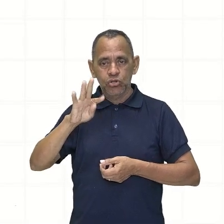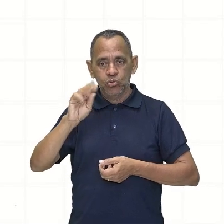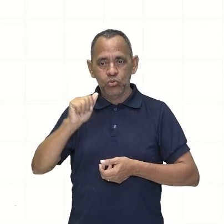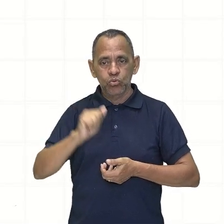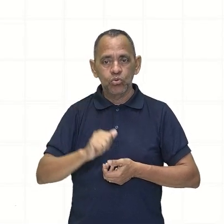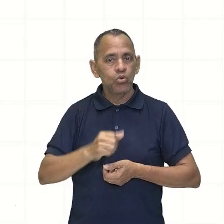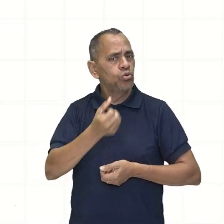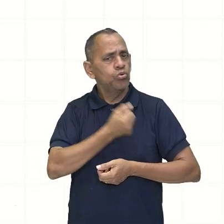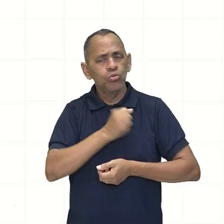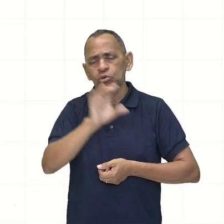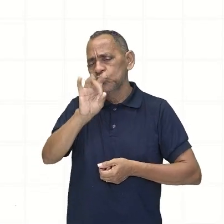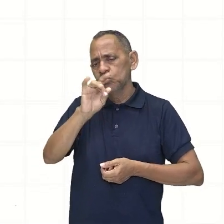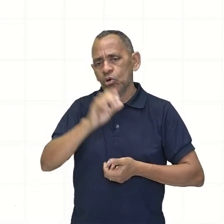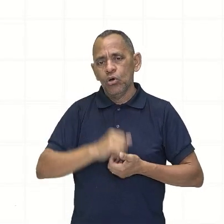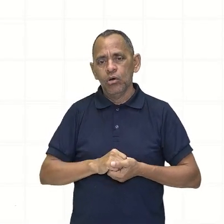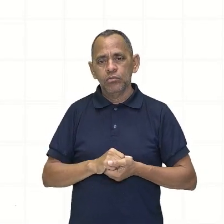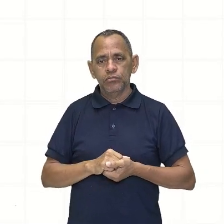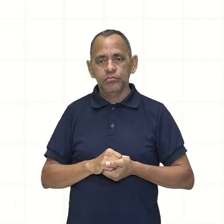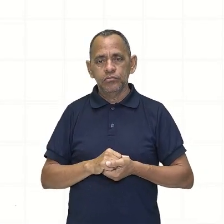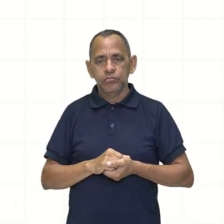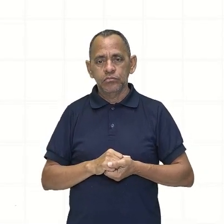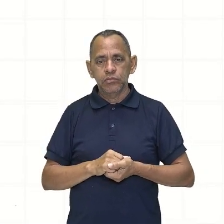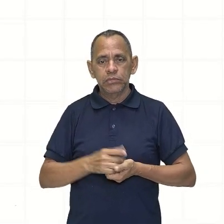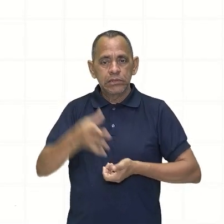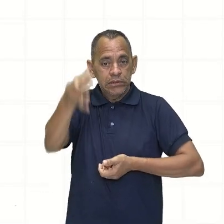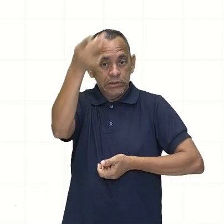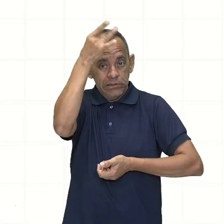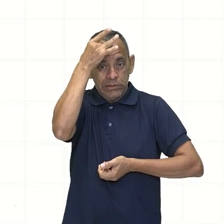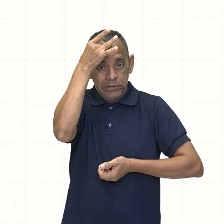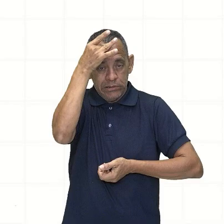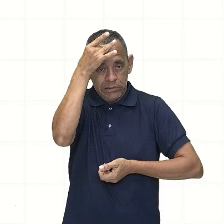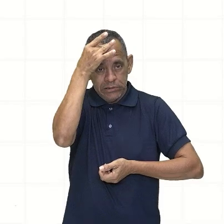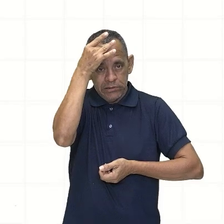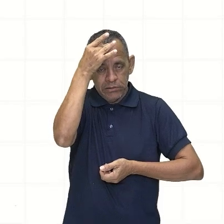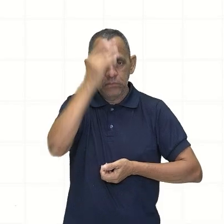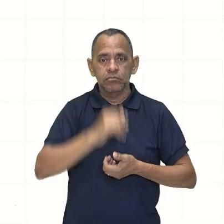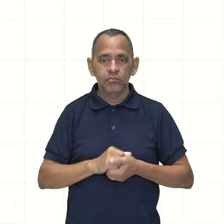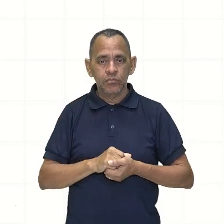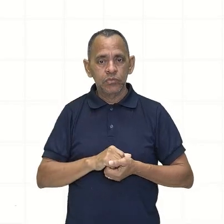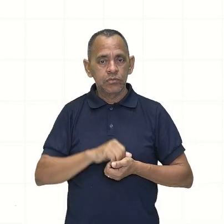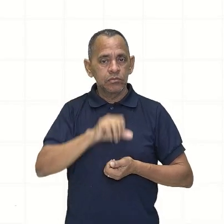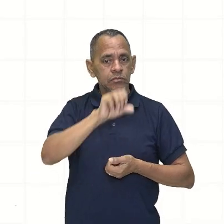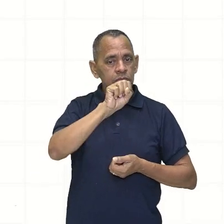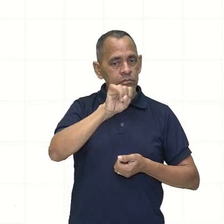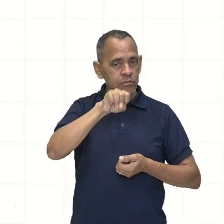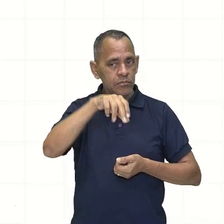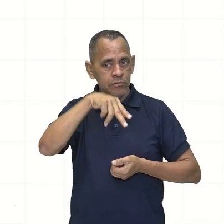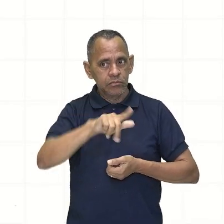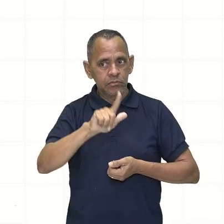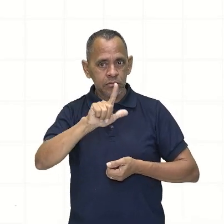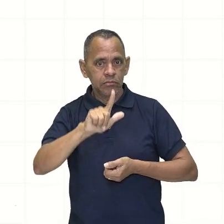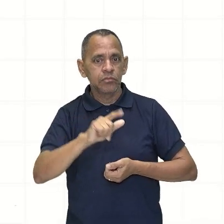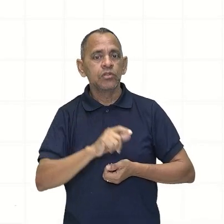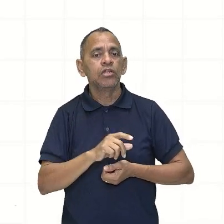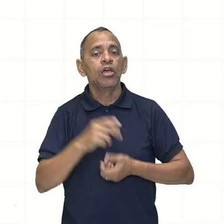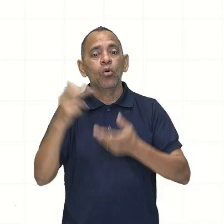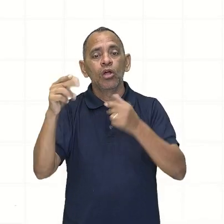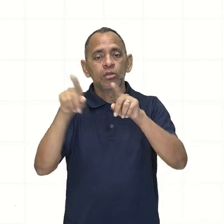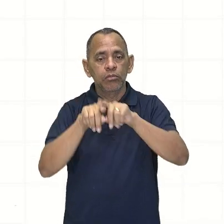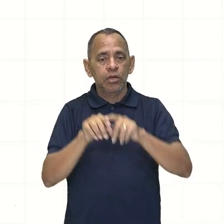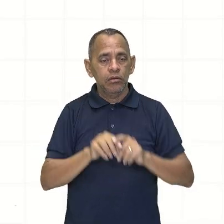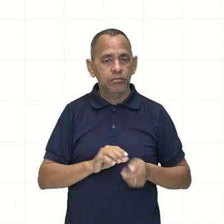nenhum, tá bom? Então gravem bem, sinais iguais mais sinais